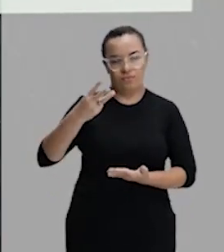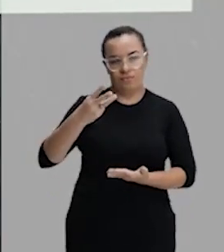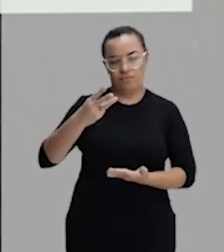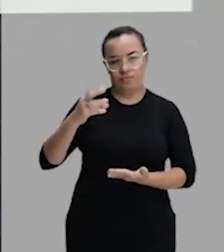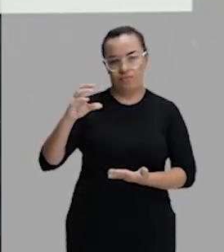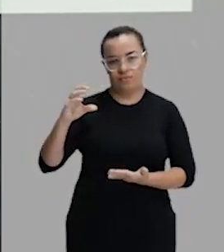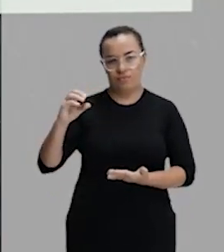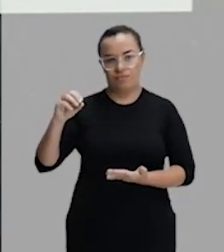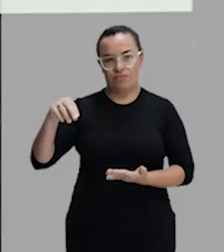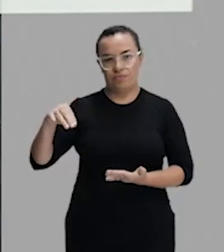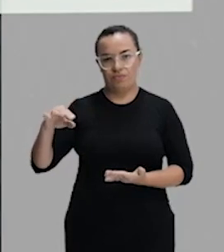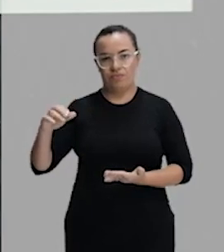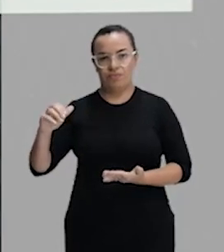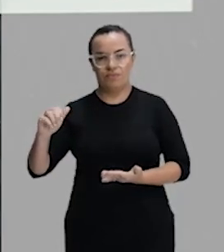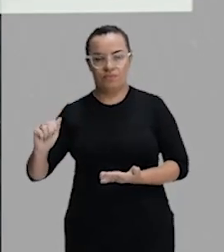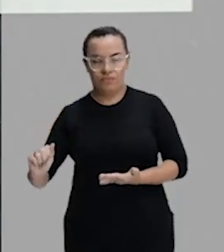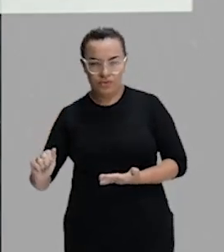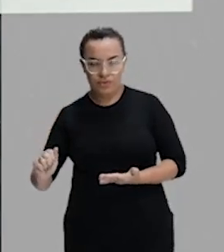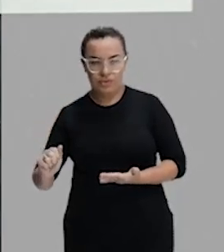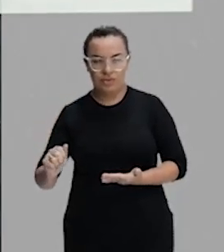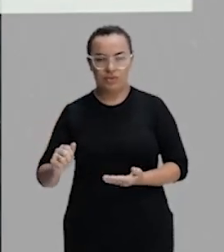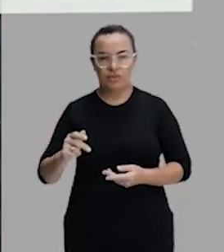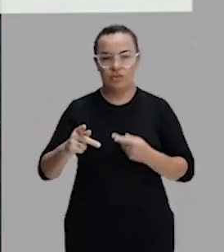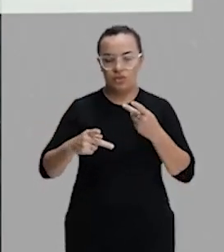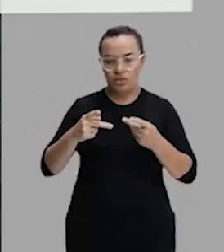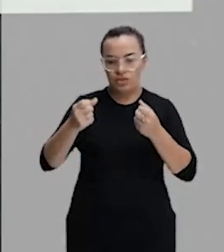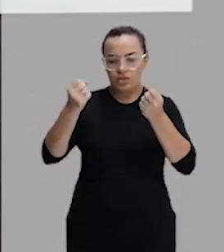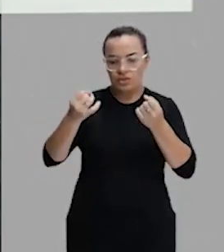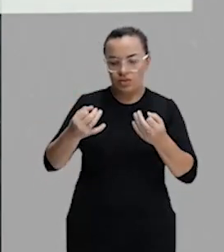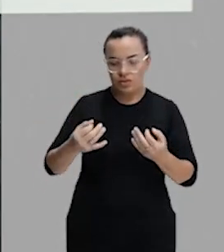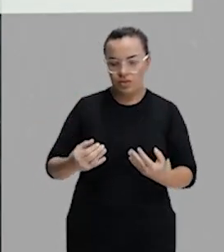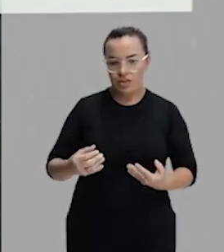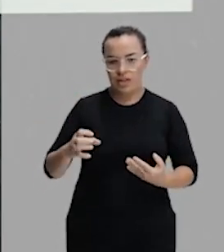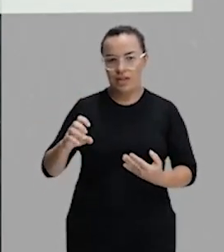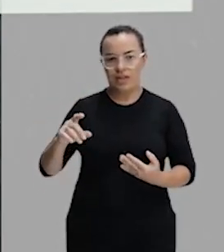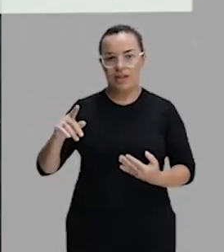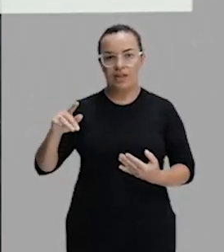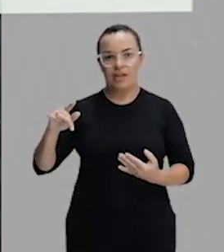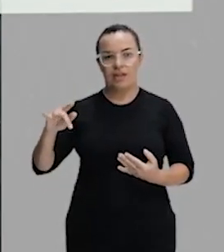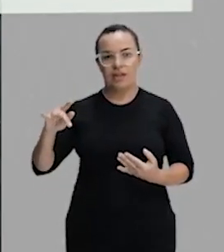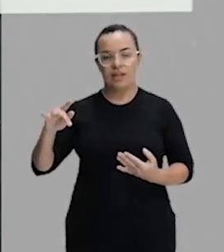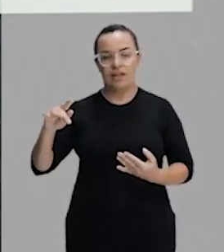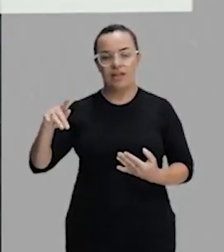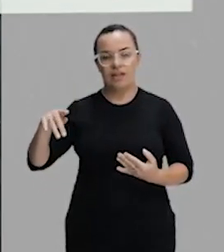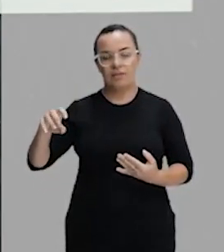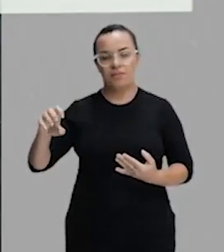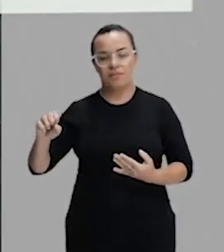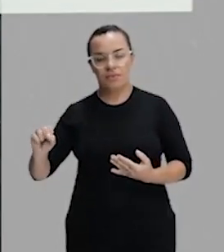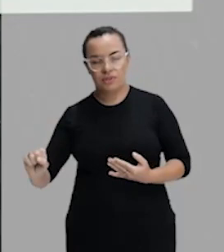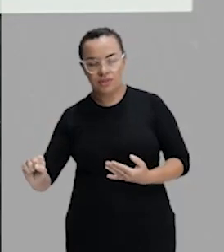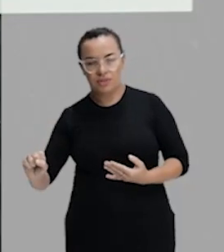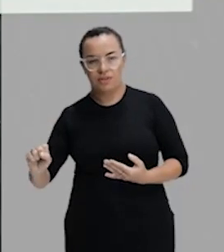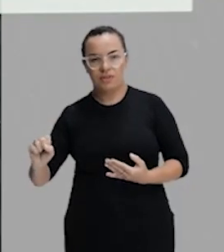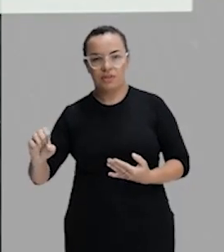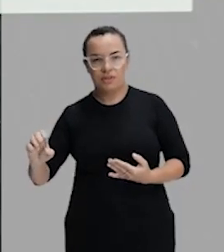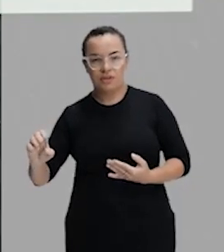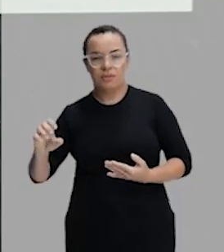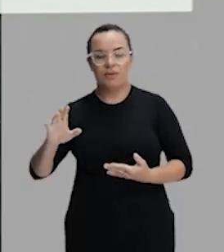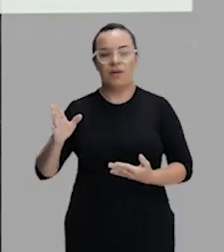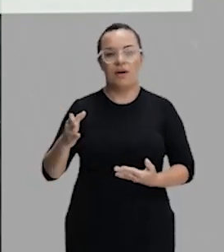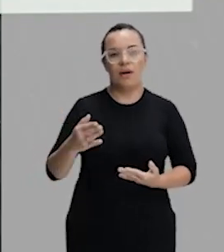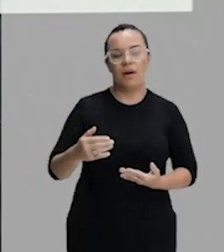já falamos aqui da elipse, nós já falamos aqui da hipérbole, e agora a gente vai falar da